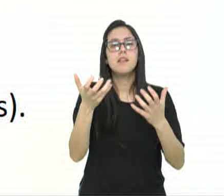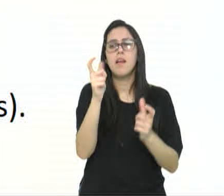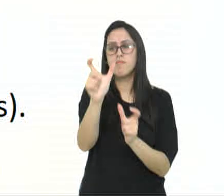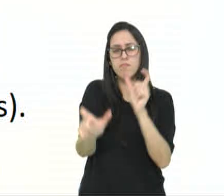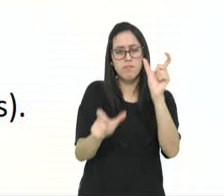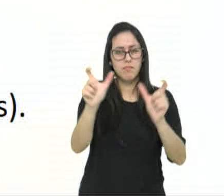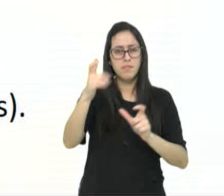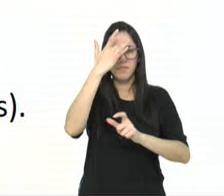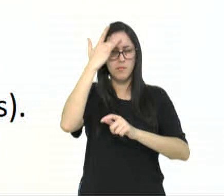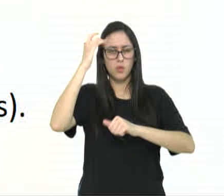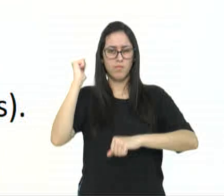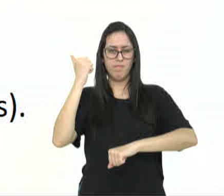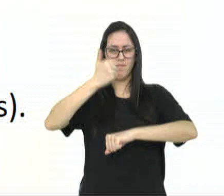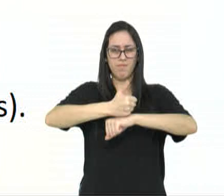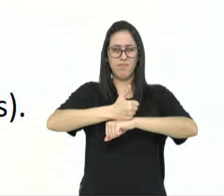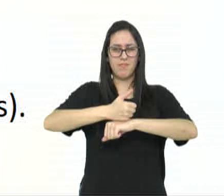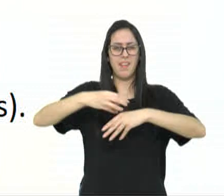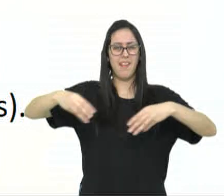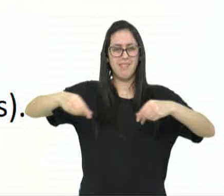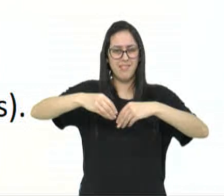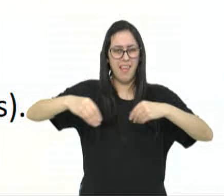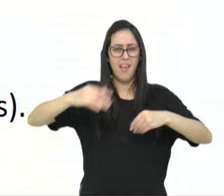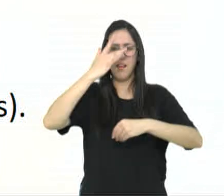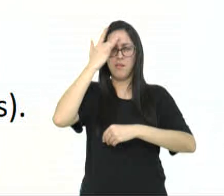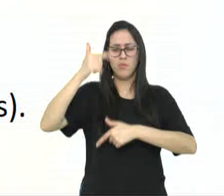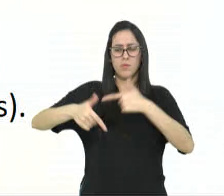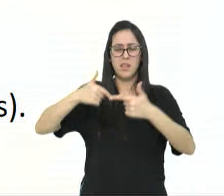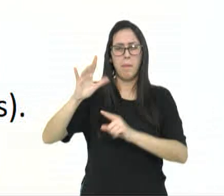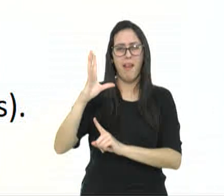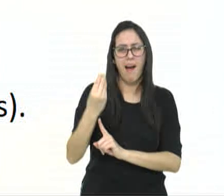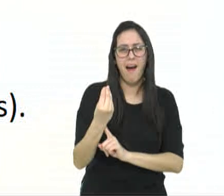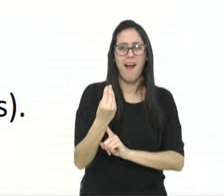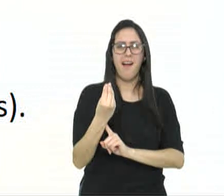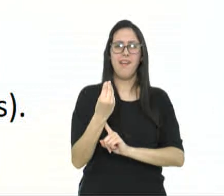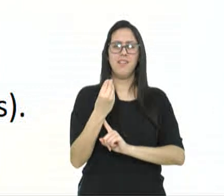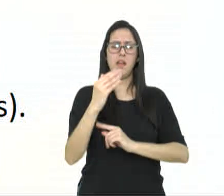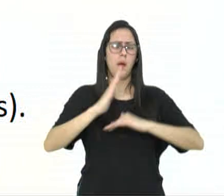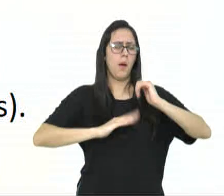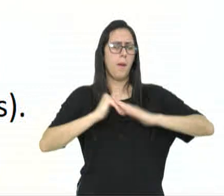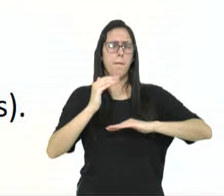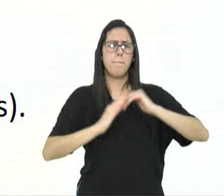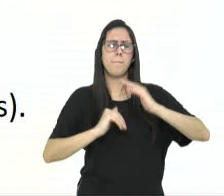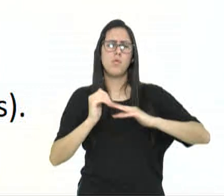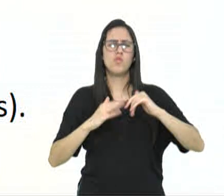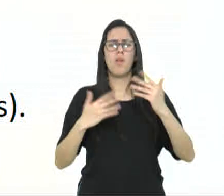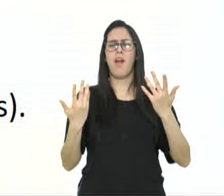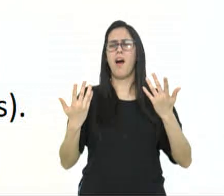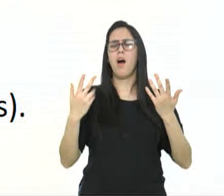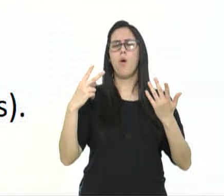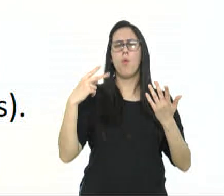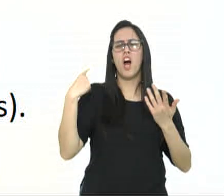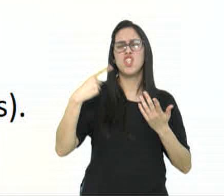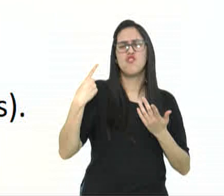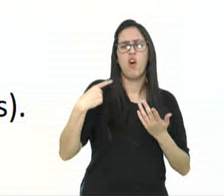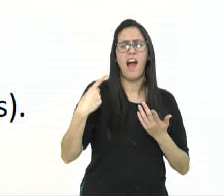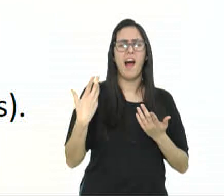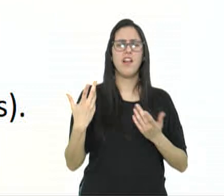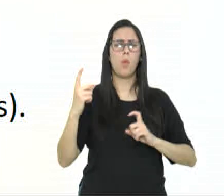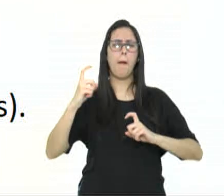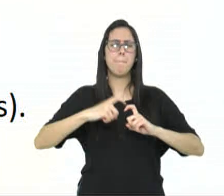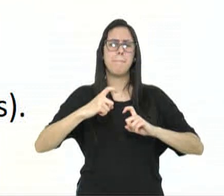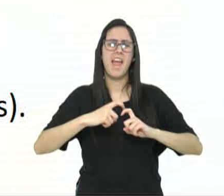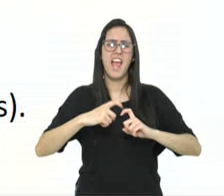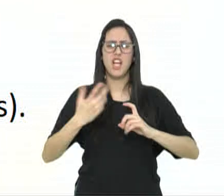proprietários de terras, artesãos, comerciantes e profissionais liberais, advogados, médicos,